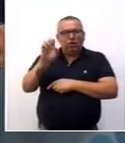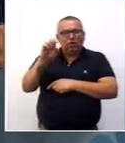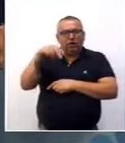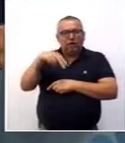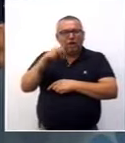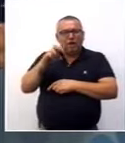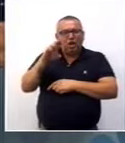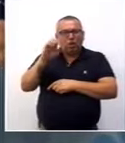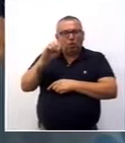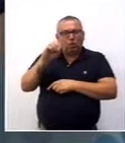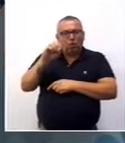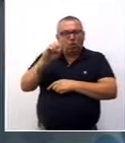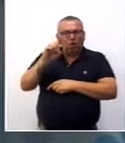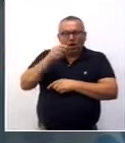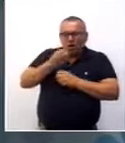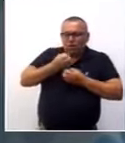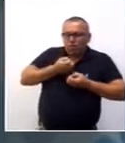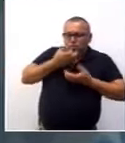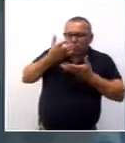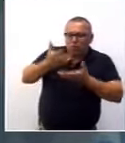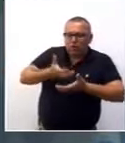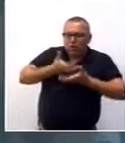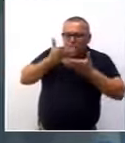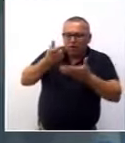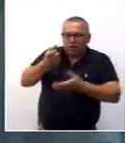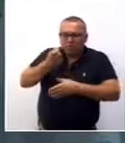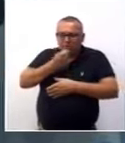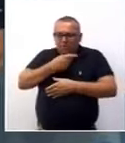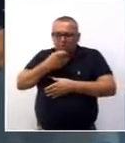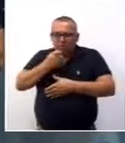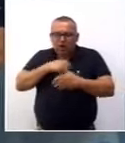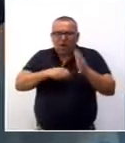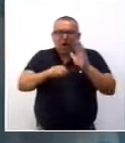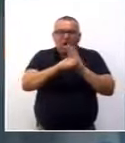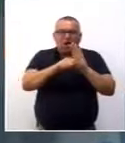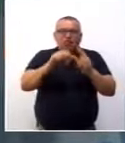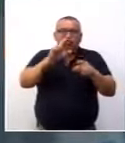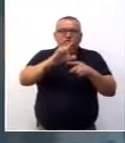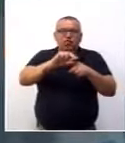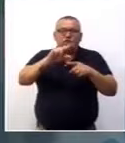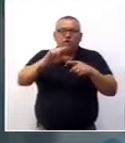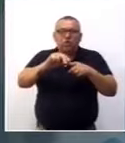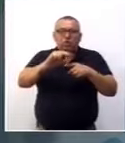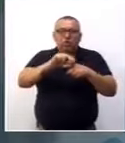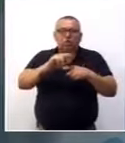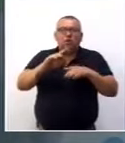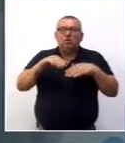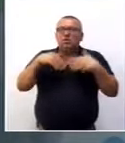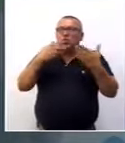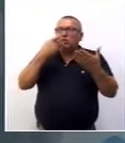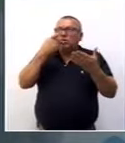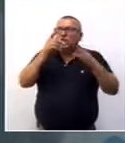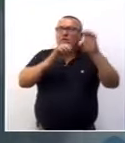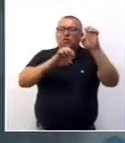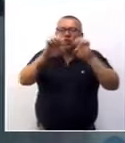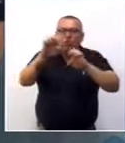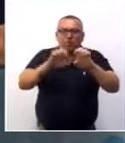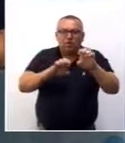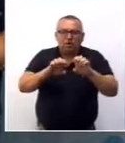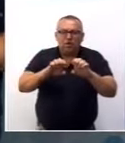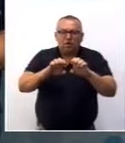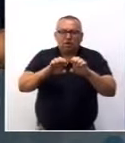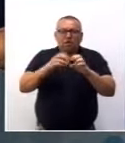gênero é esse? É um poema, é uma crônica, é um artigo? Né? Quando nós falamos em estruturas, como